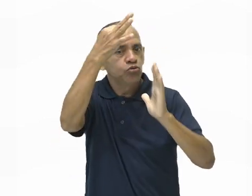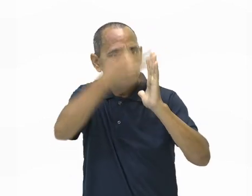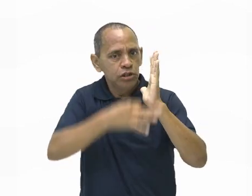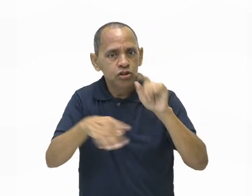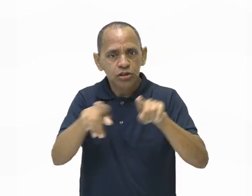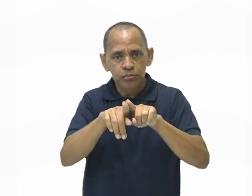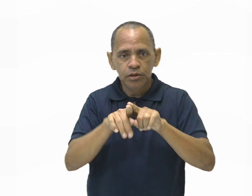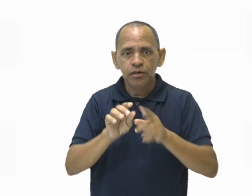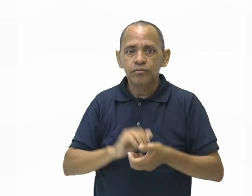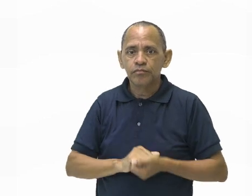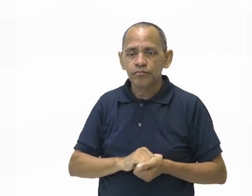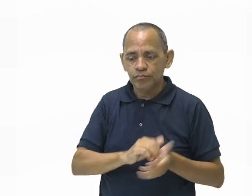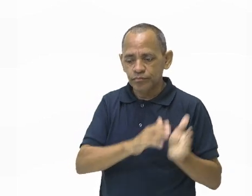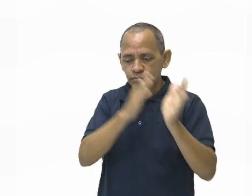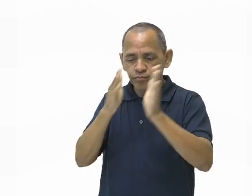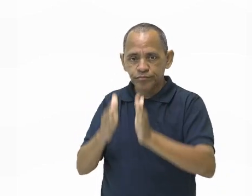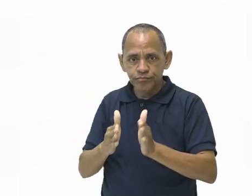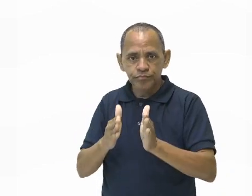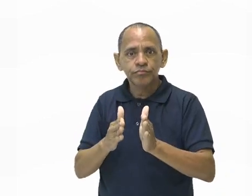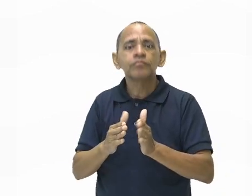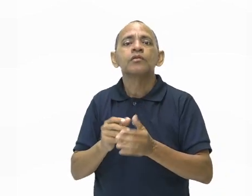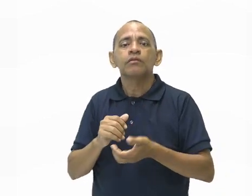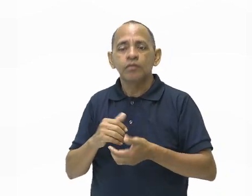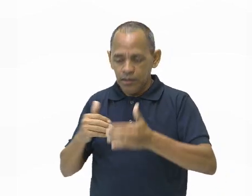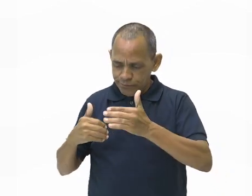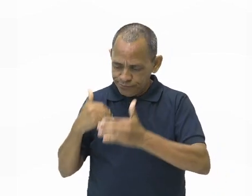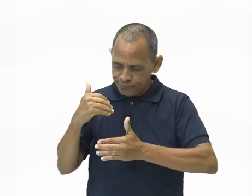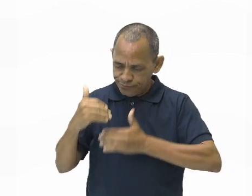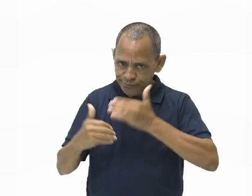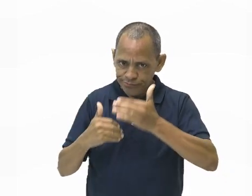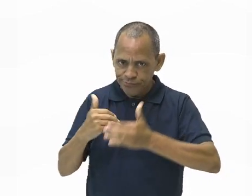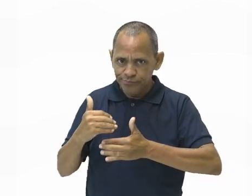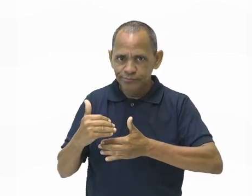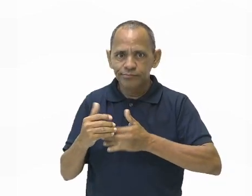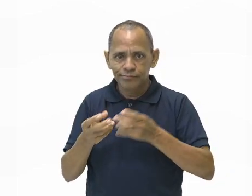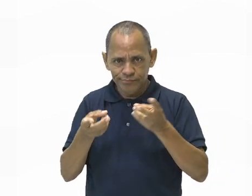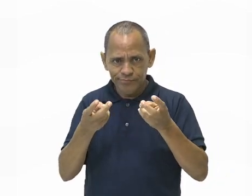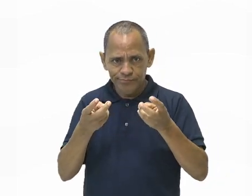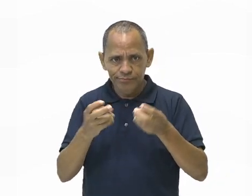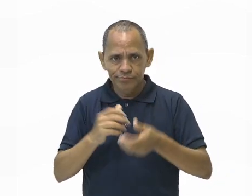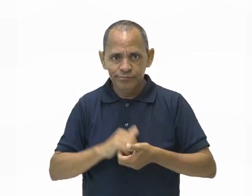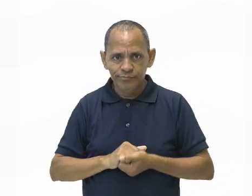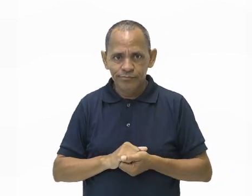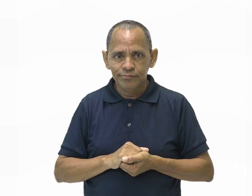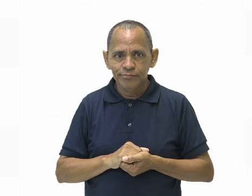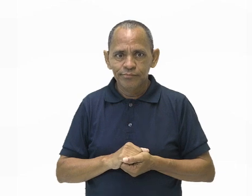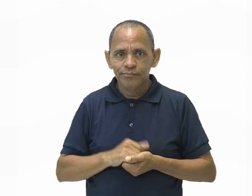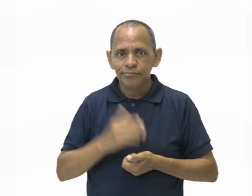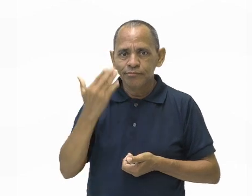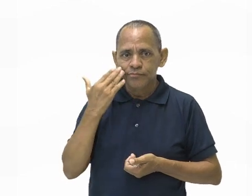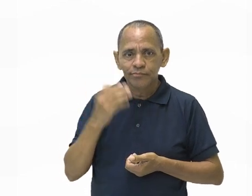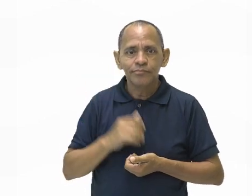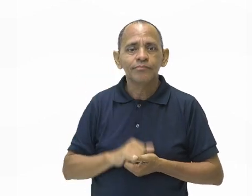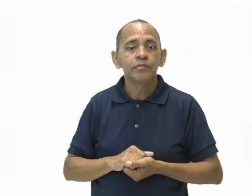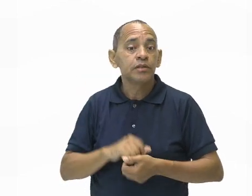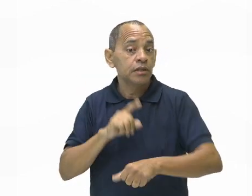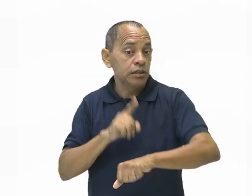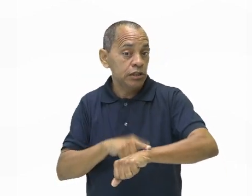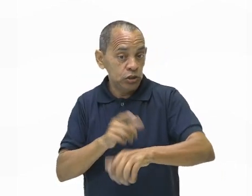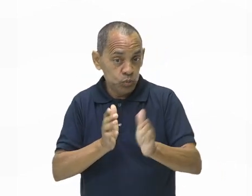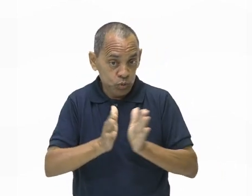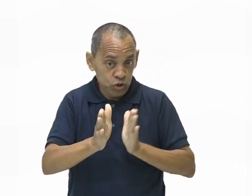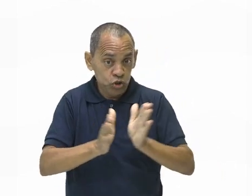situação inicial, nós temos o desenvolvimento, né? Clique aí no desenvolvimento. É nesse momento que